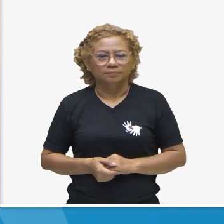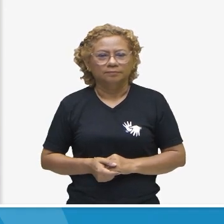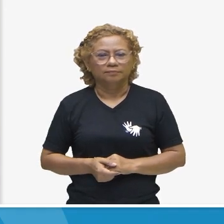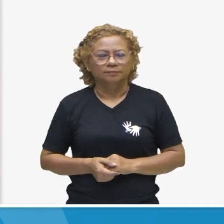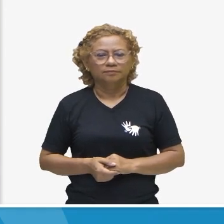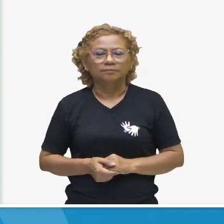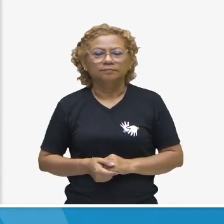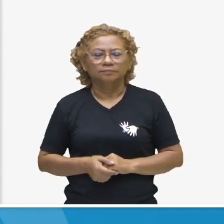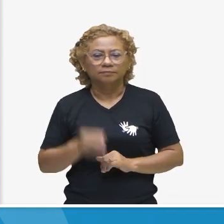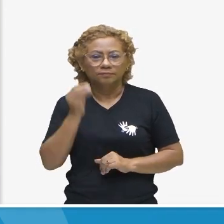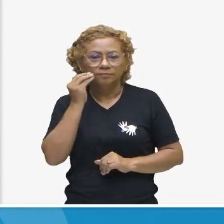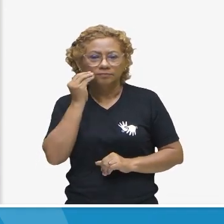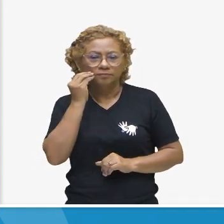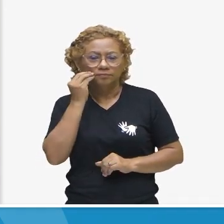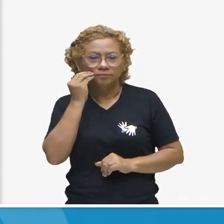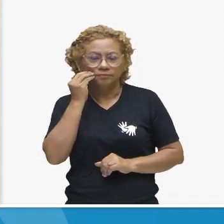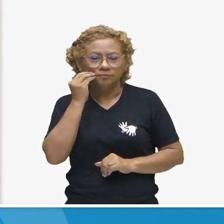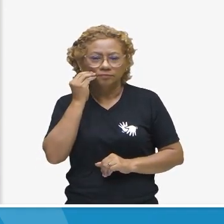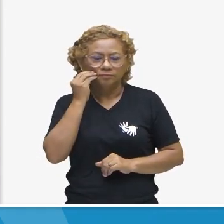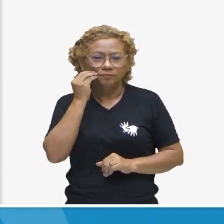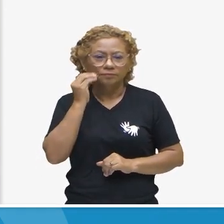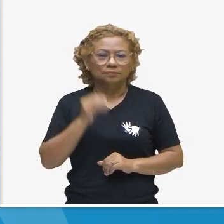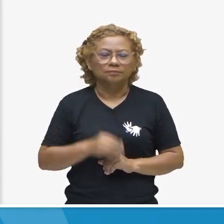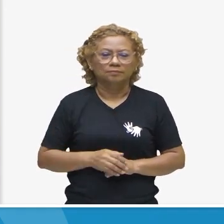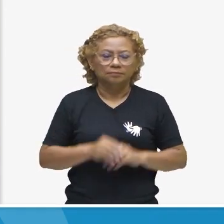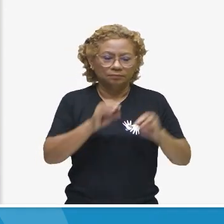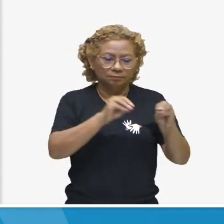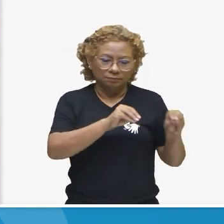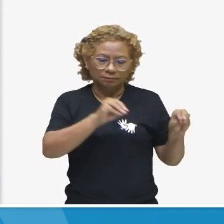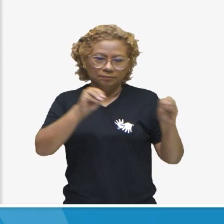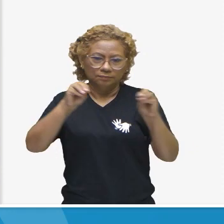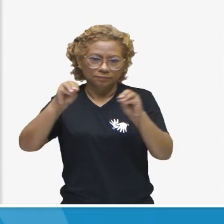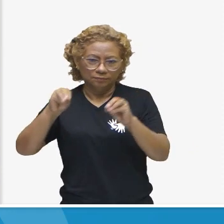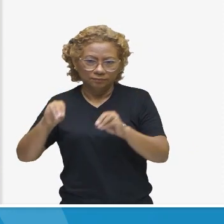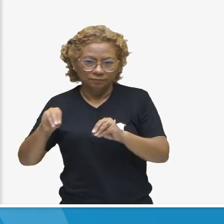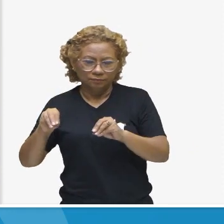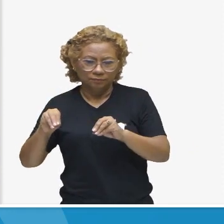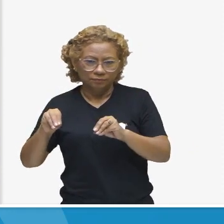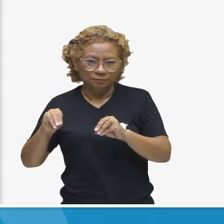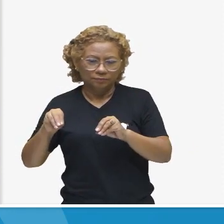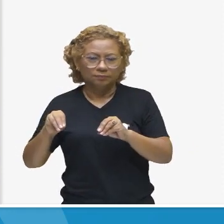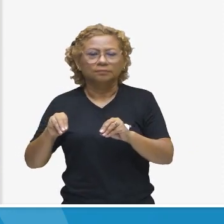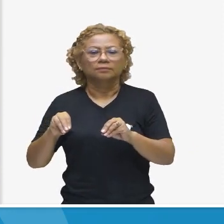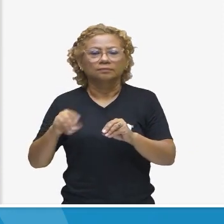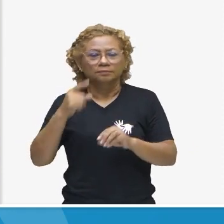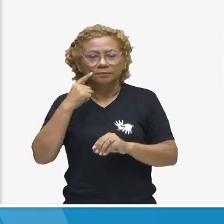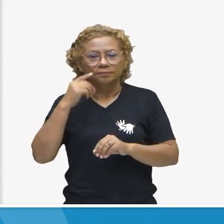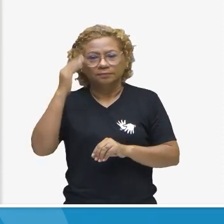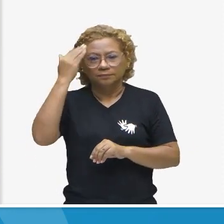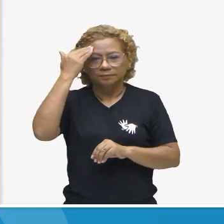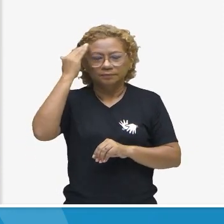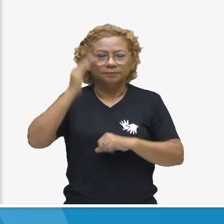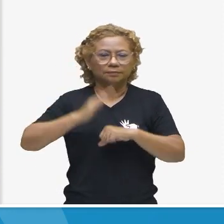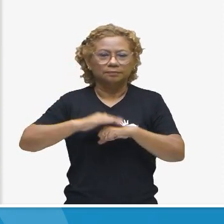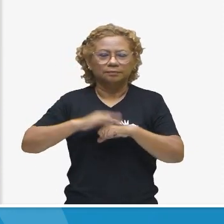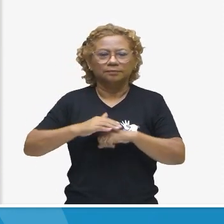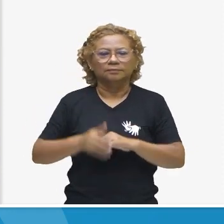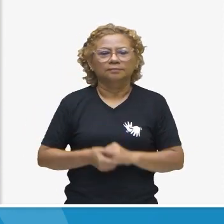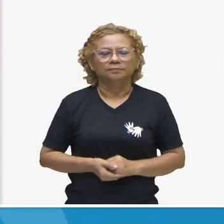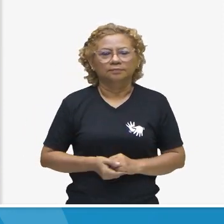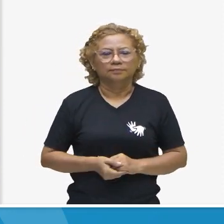gente olhar para as alternativas e olhar para a gangorra, que a gente vai compreender um pouquinho melhor. Então vejam